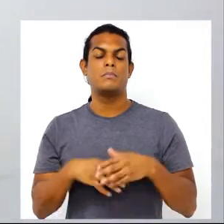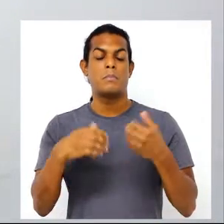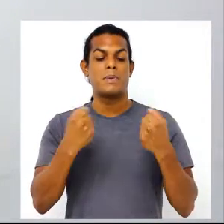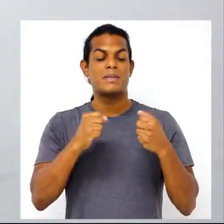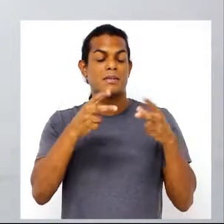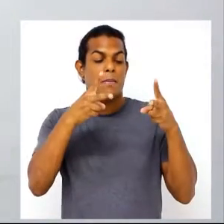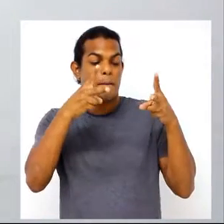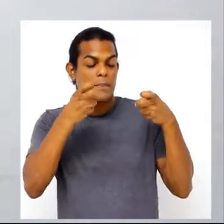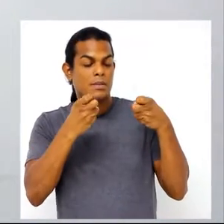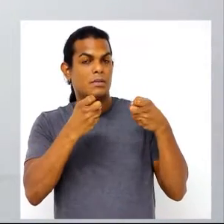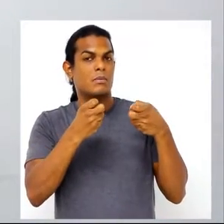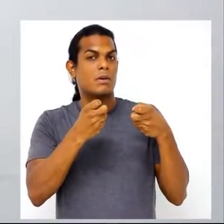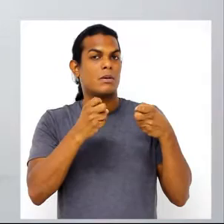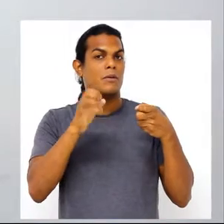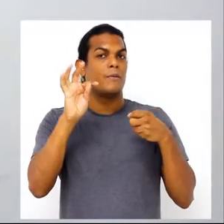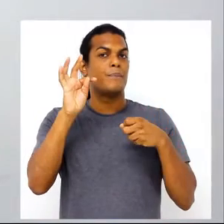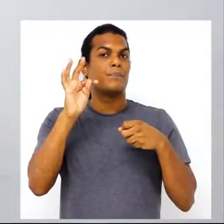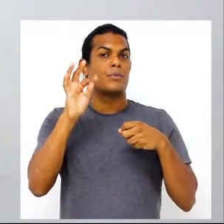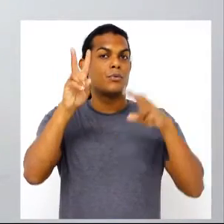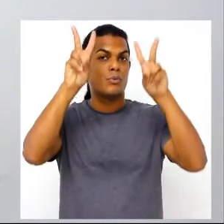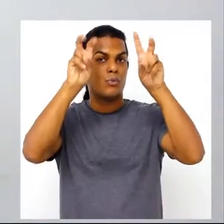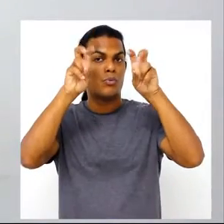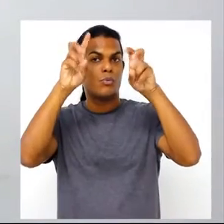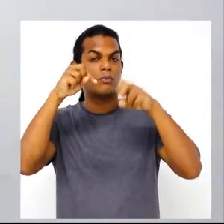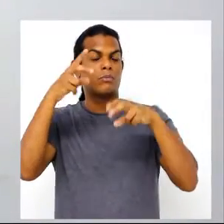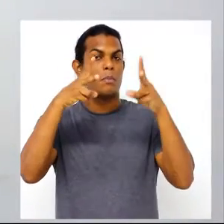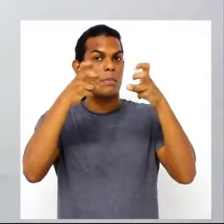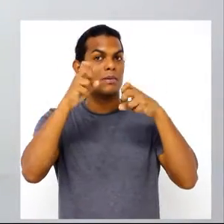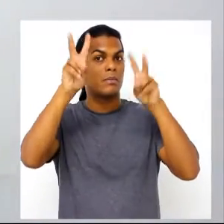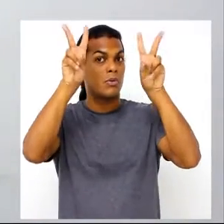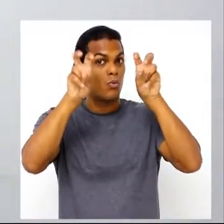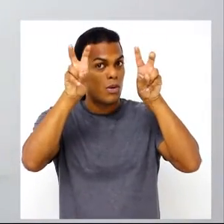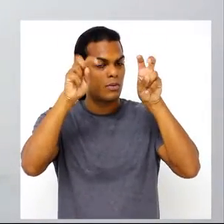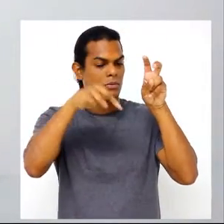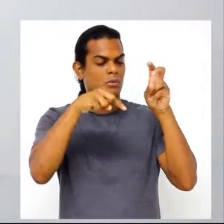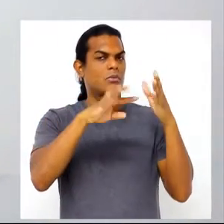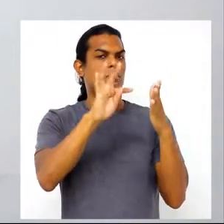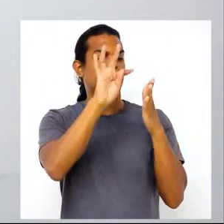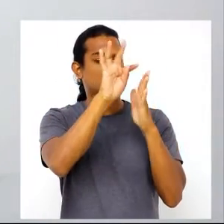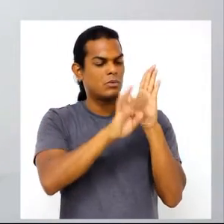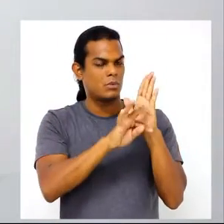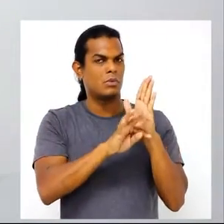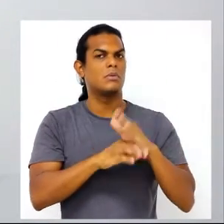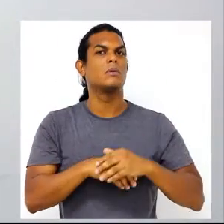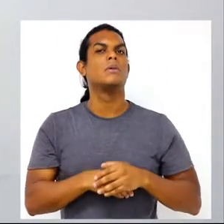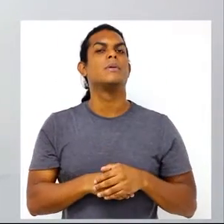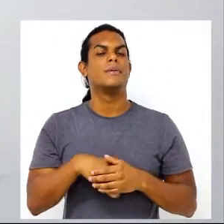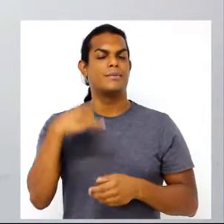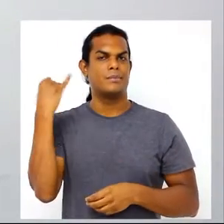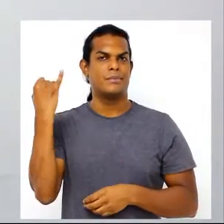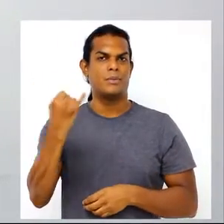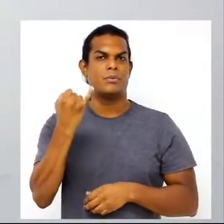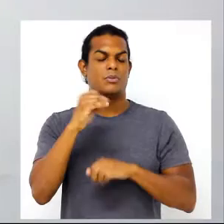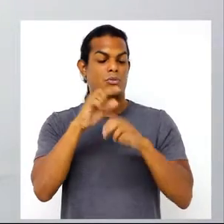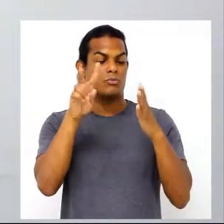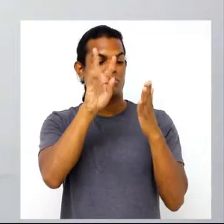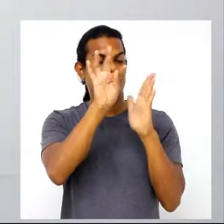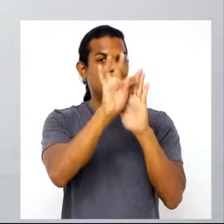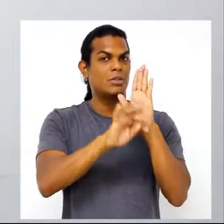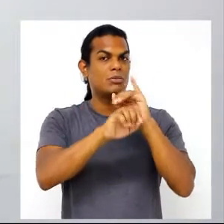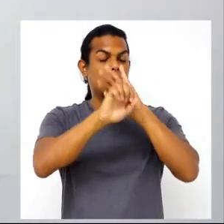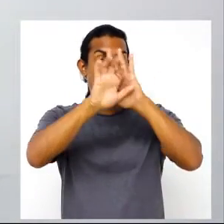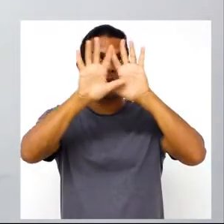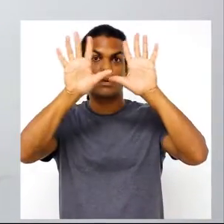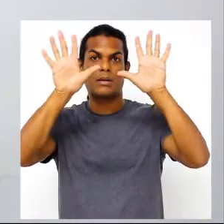está falando sobre um assunto só, né, para que não fuja do assunto. Então, a coesão ela é importante